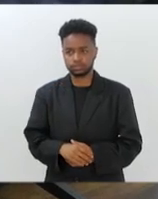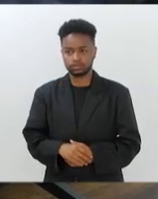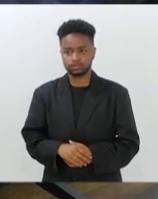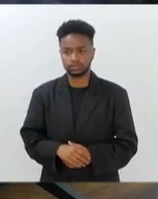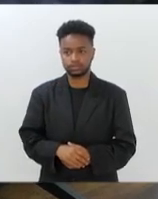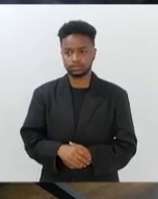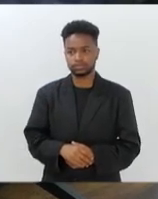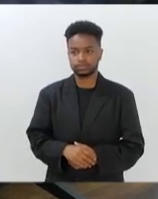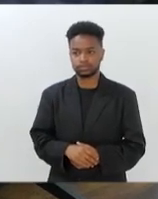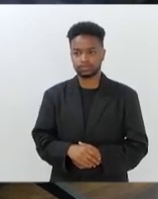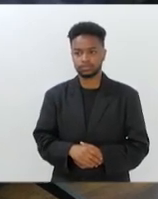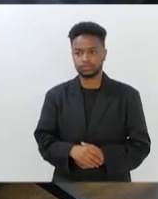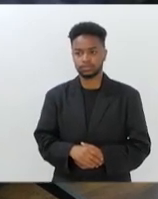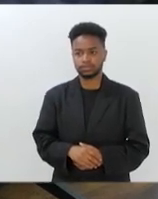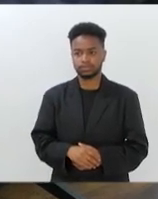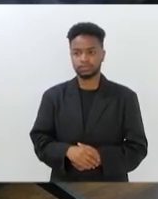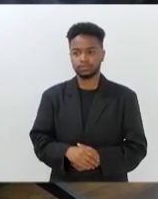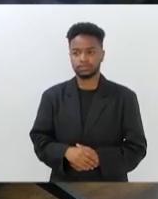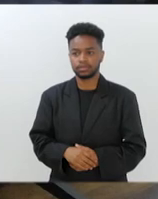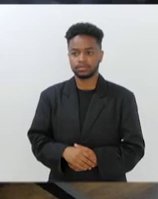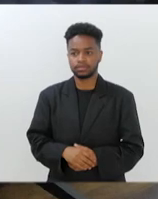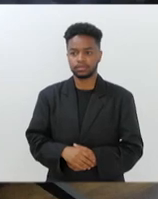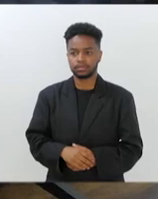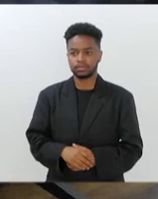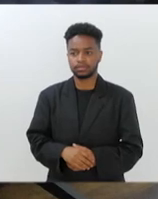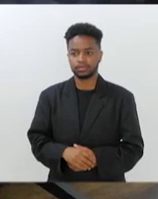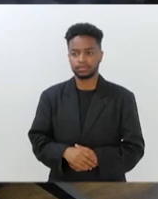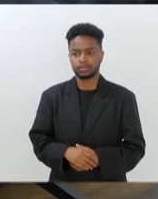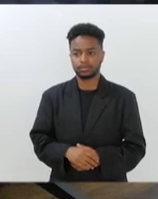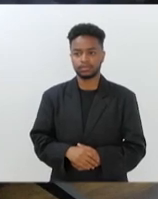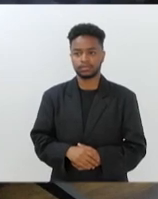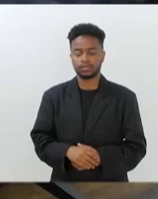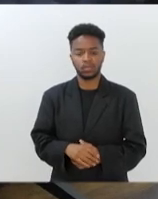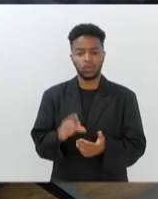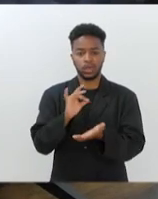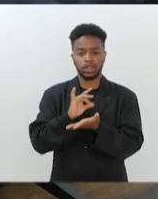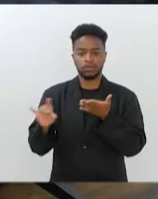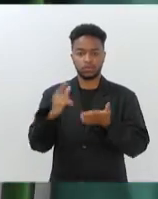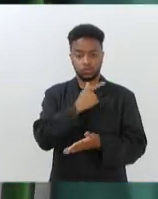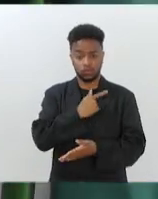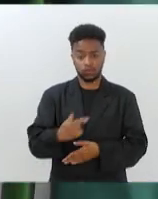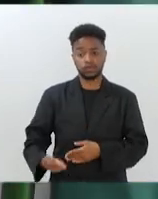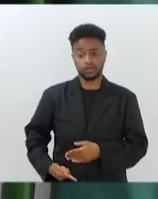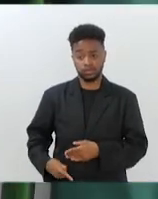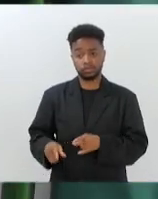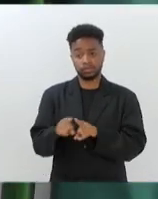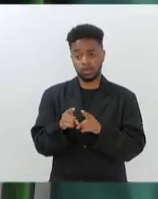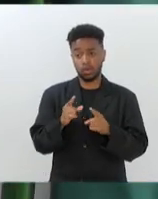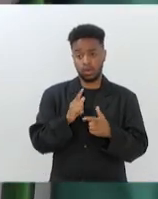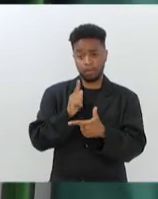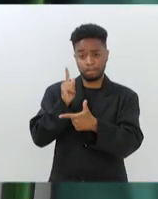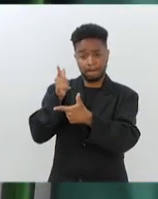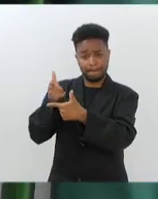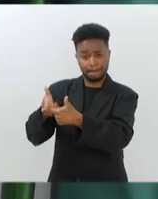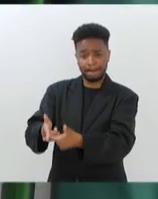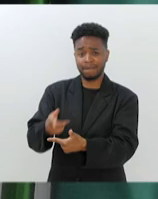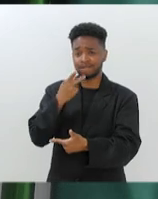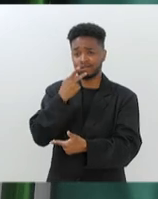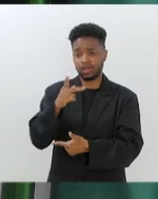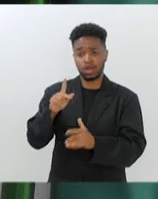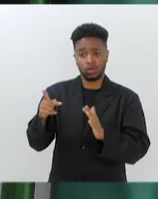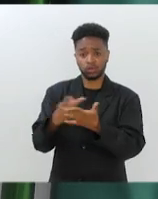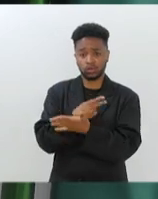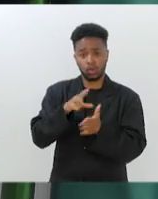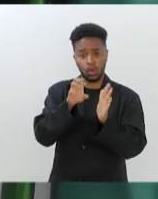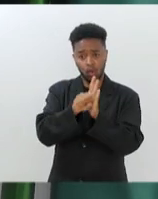do governo ele veio aqui abriu a boca geral inclusive vocês da cidade que a rou baleira toda acontece lá o